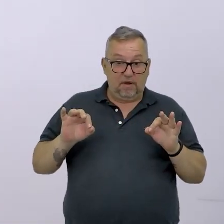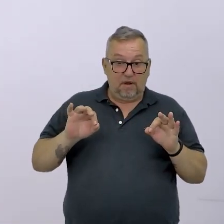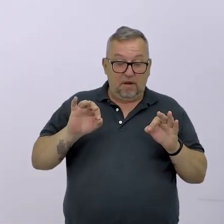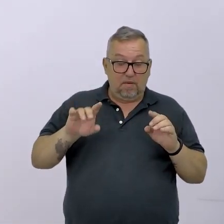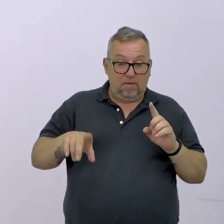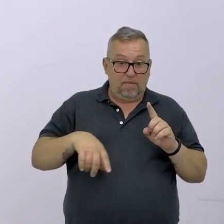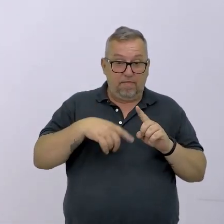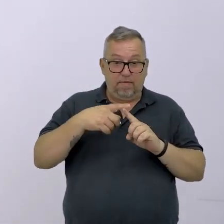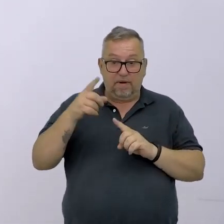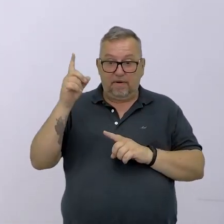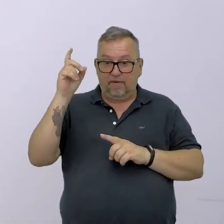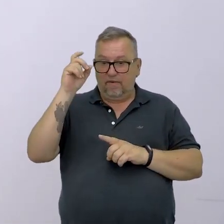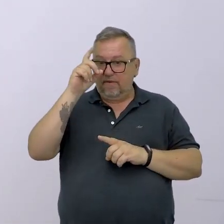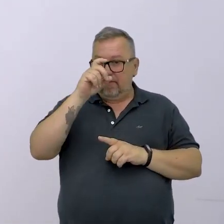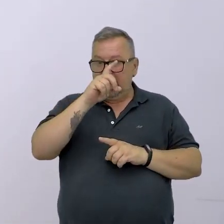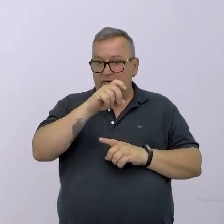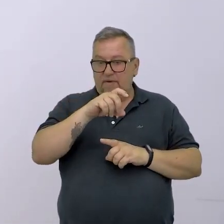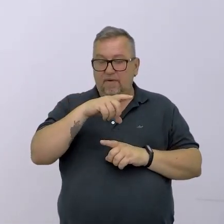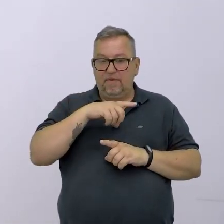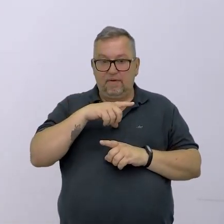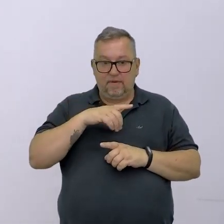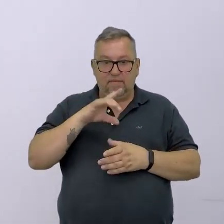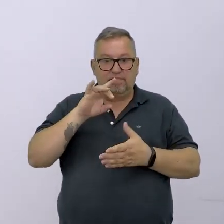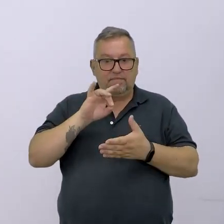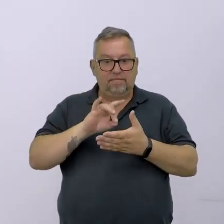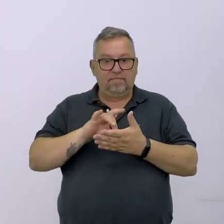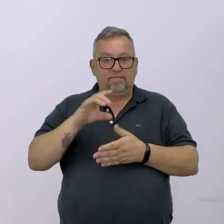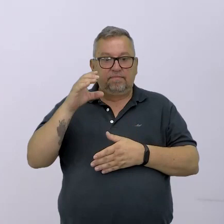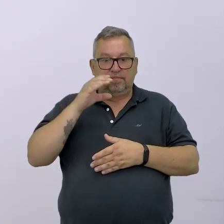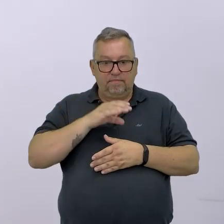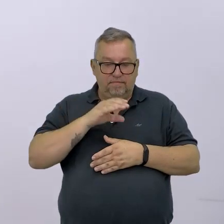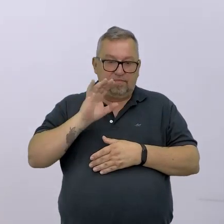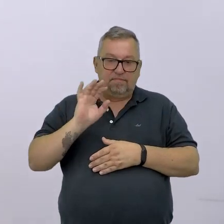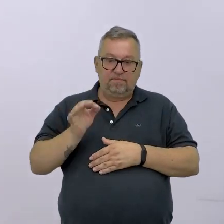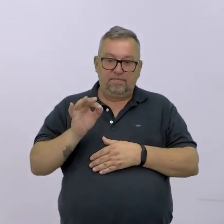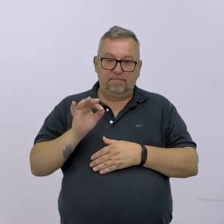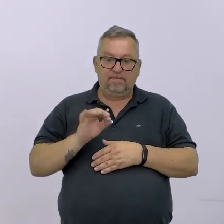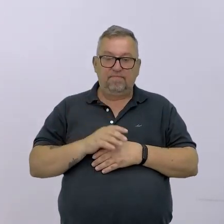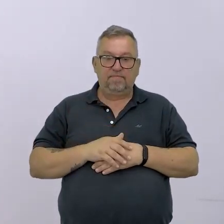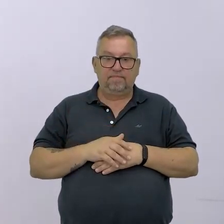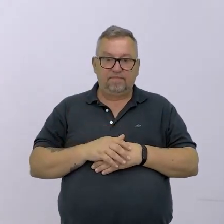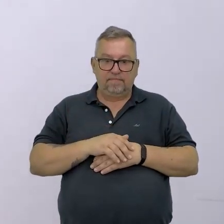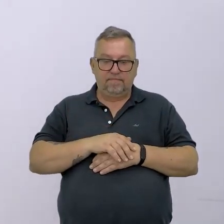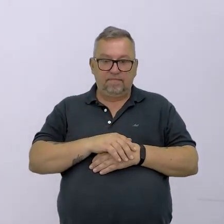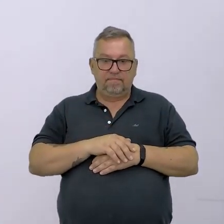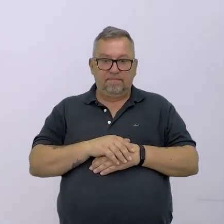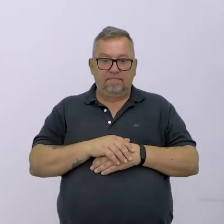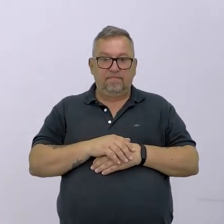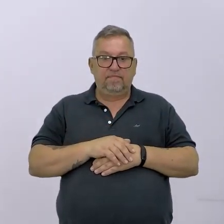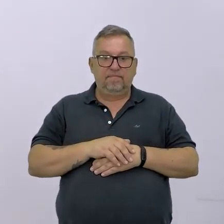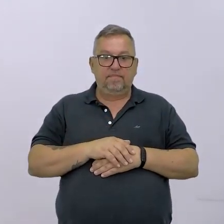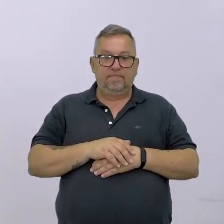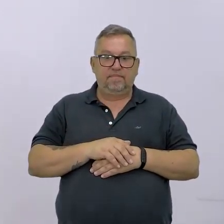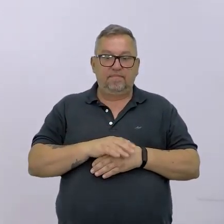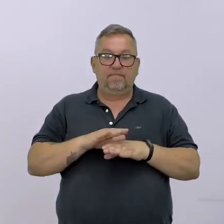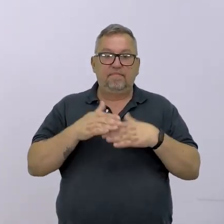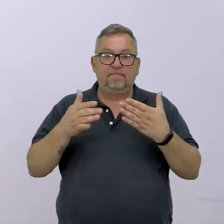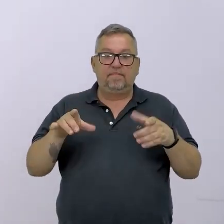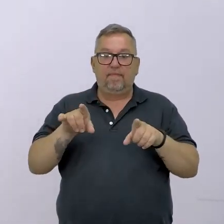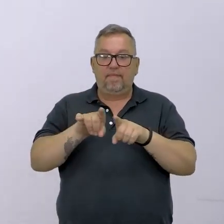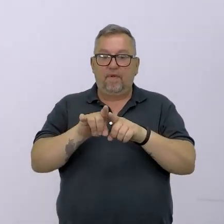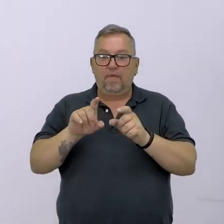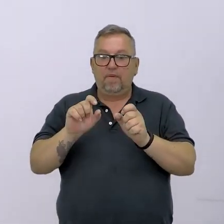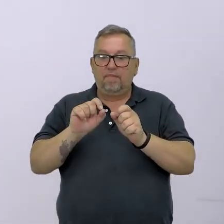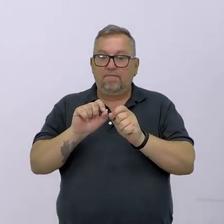complexo dessa realidade que é a mais imediata, portanto, essa certeza do pensar e que me